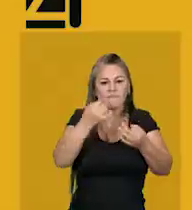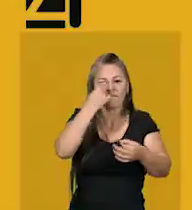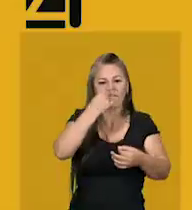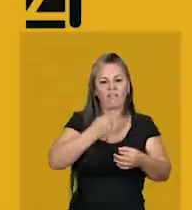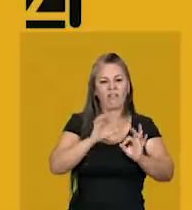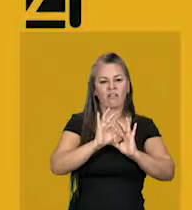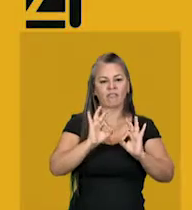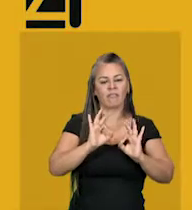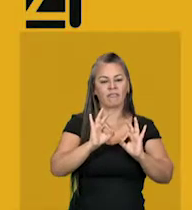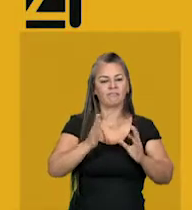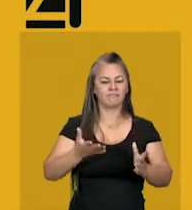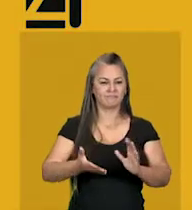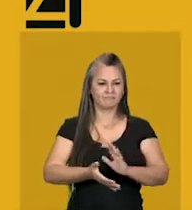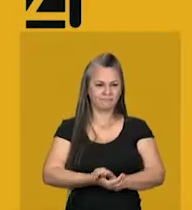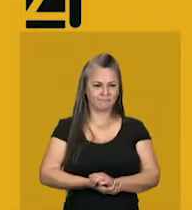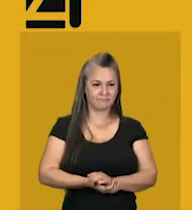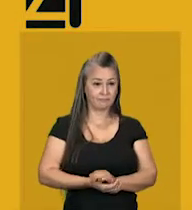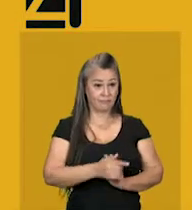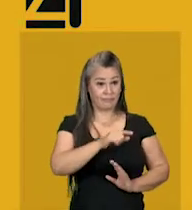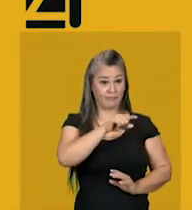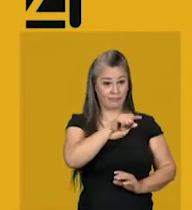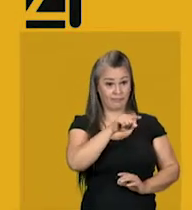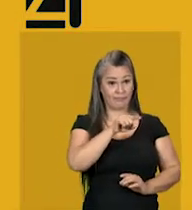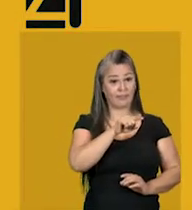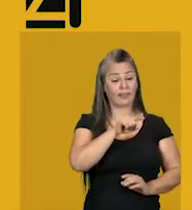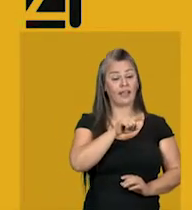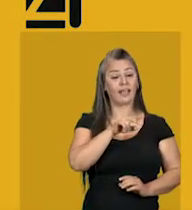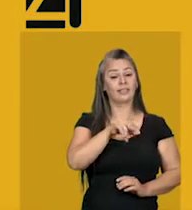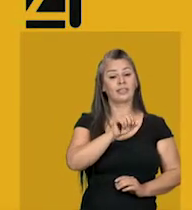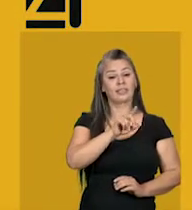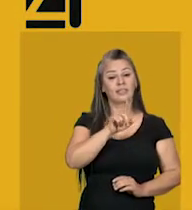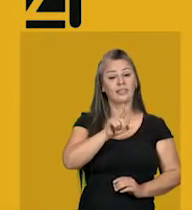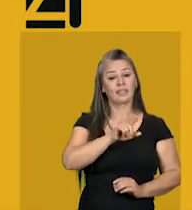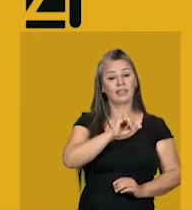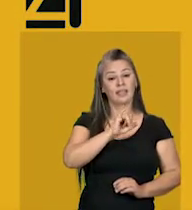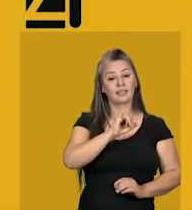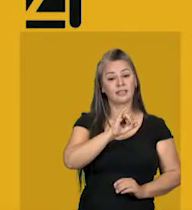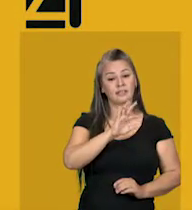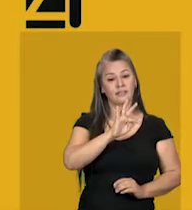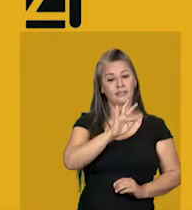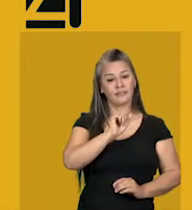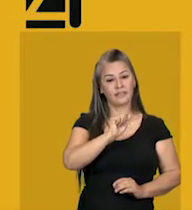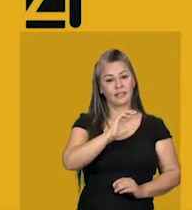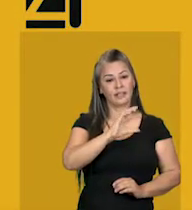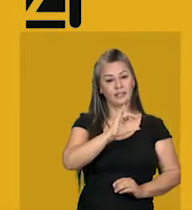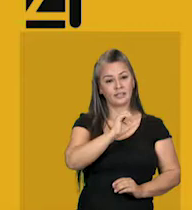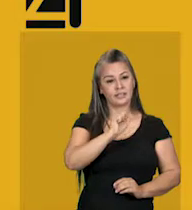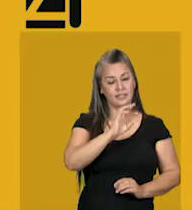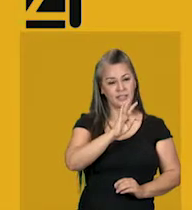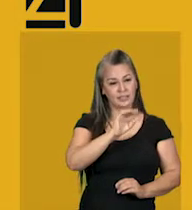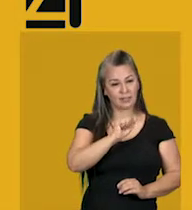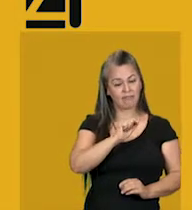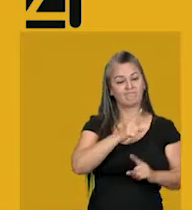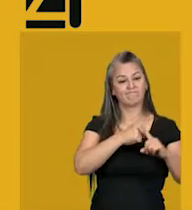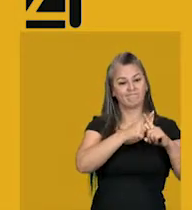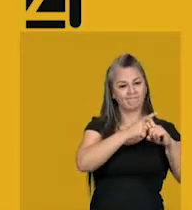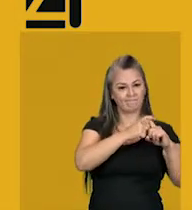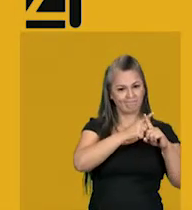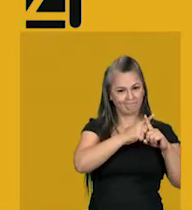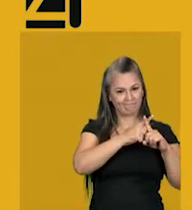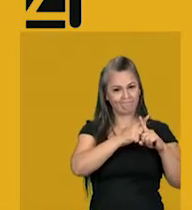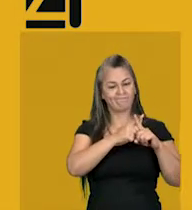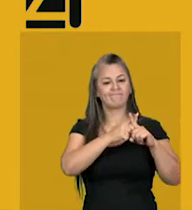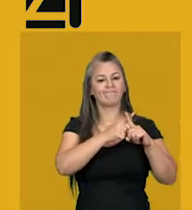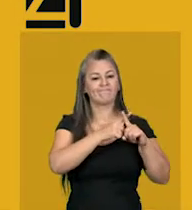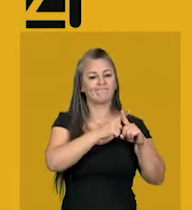né? O Estado nazifascista, ele é de direita, ele funciona numa realidade capitalista, mas controlada